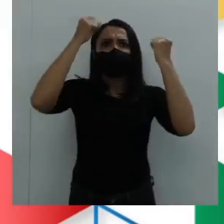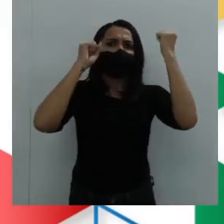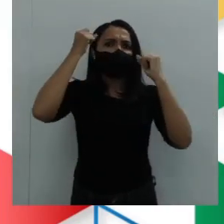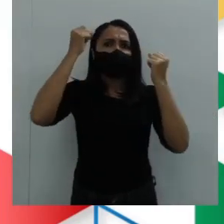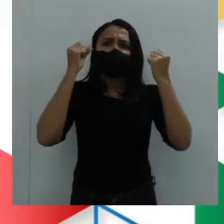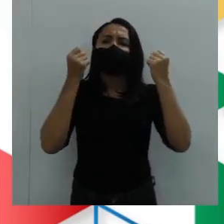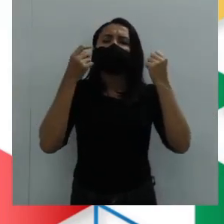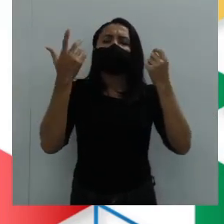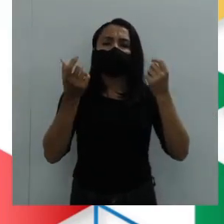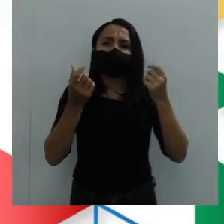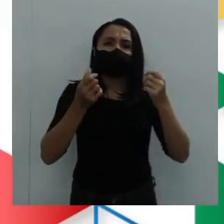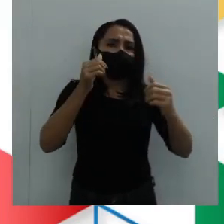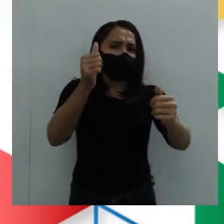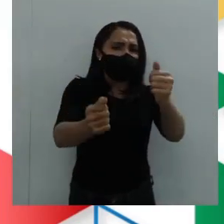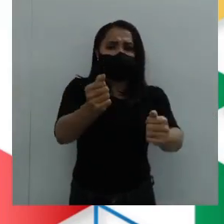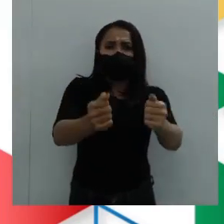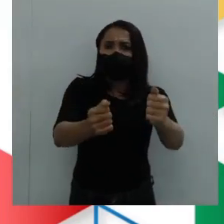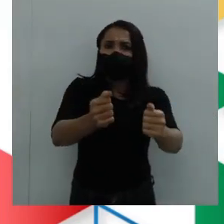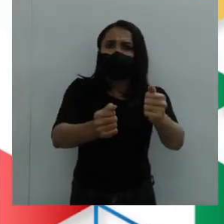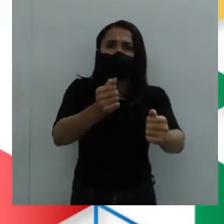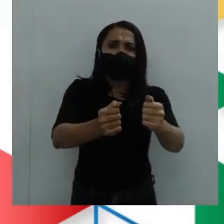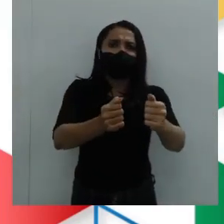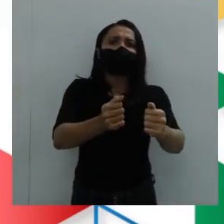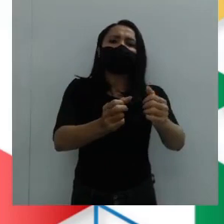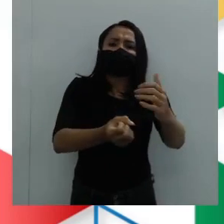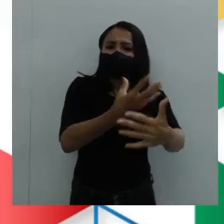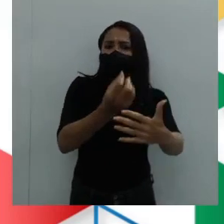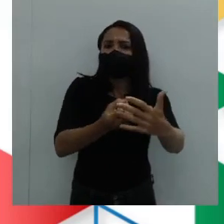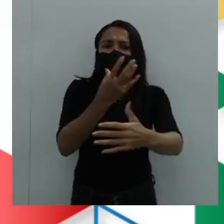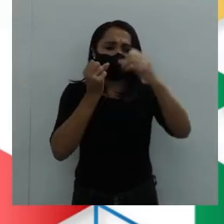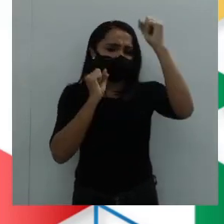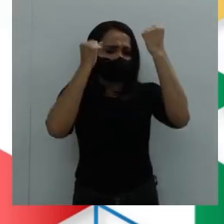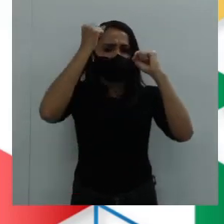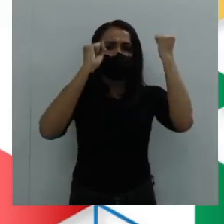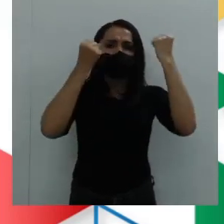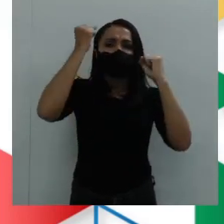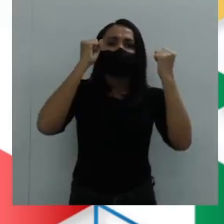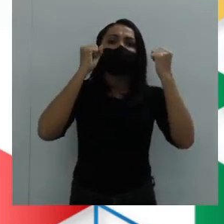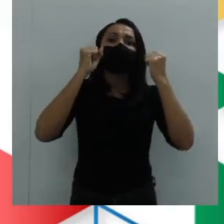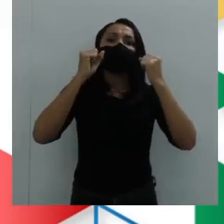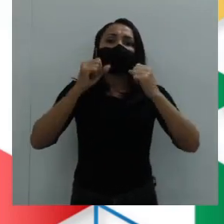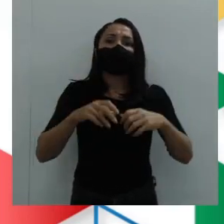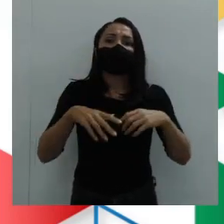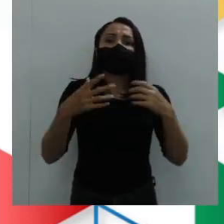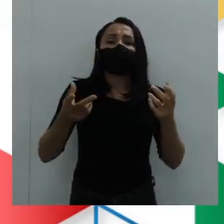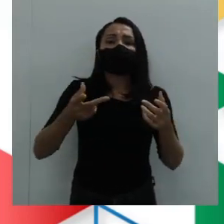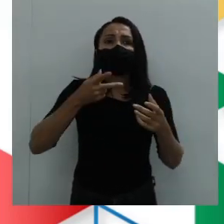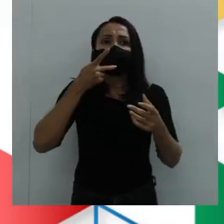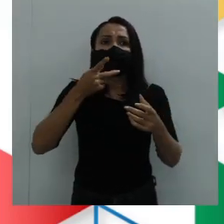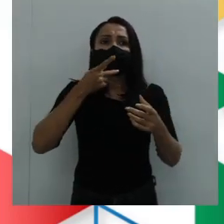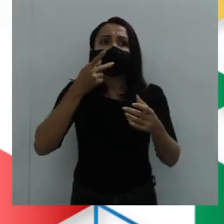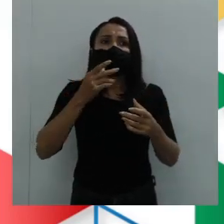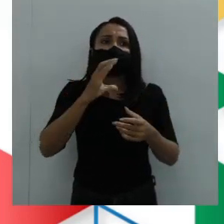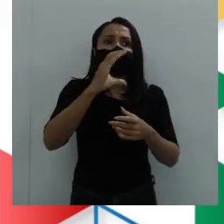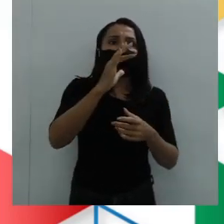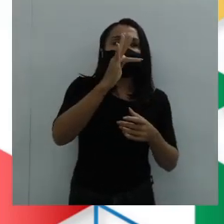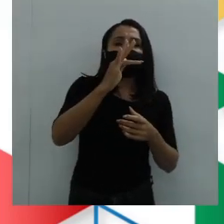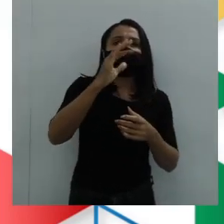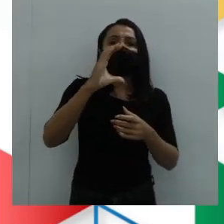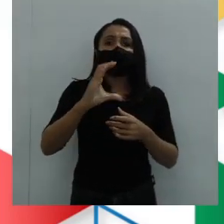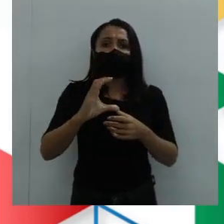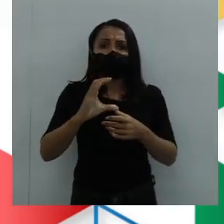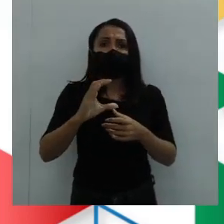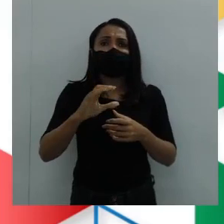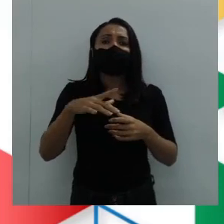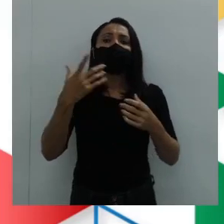carros produzindo, não tem as indústrias. E aí quando a gente fala de CFC e desses gases que são